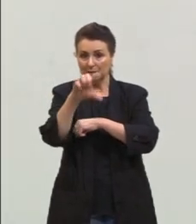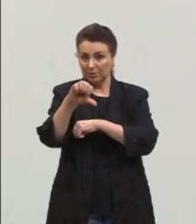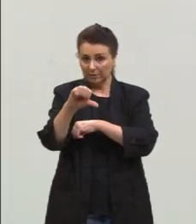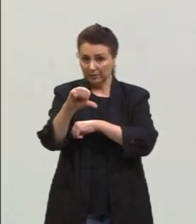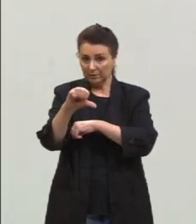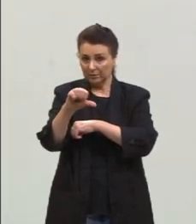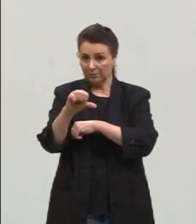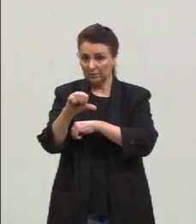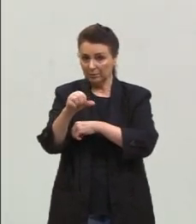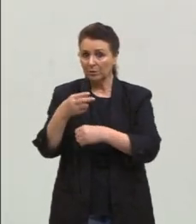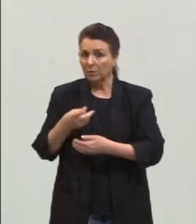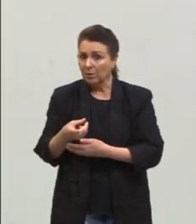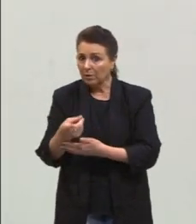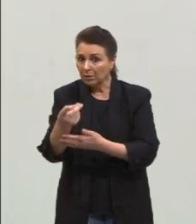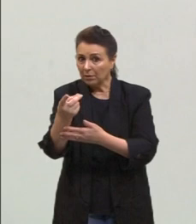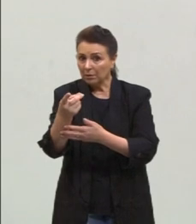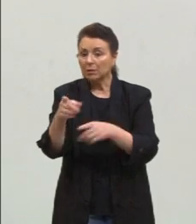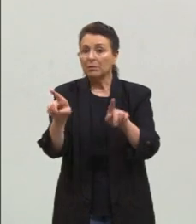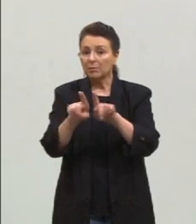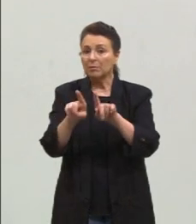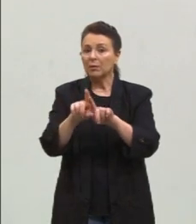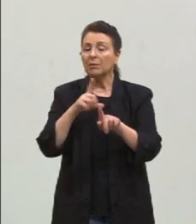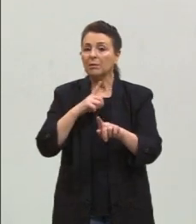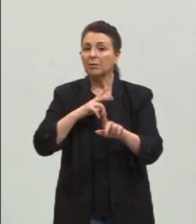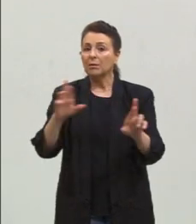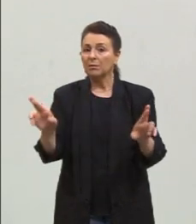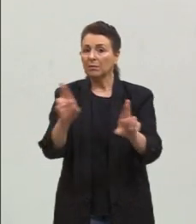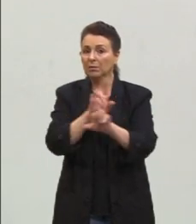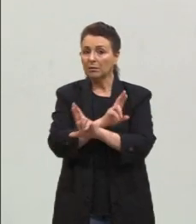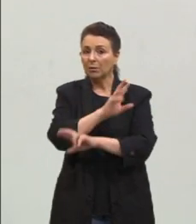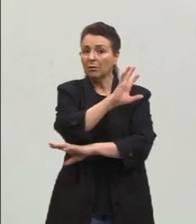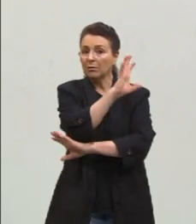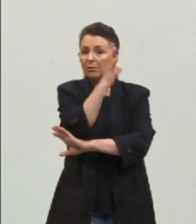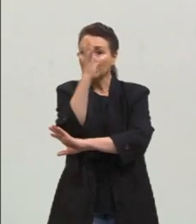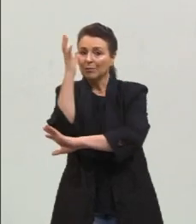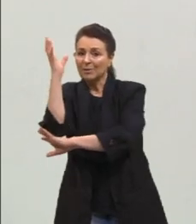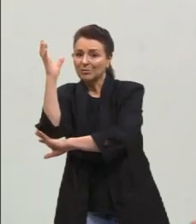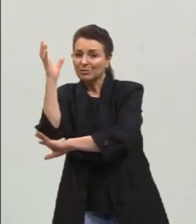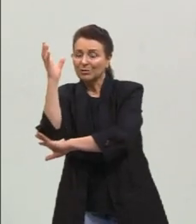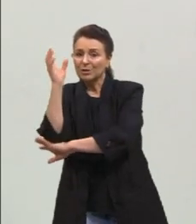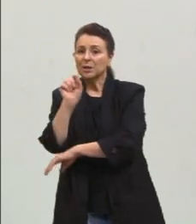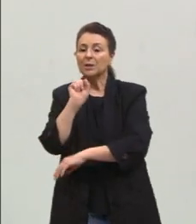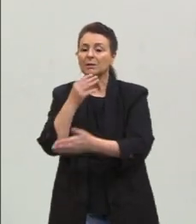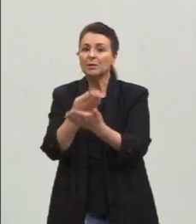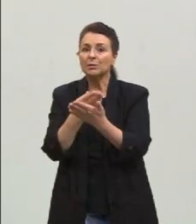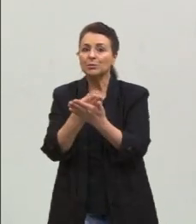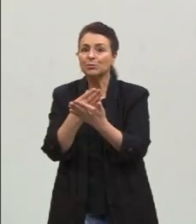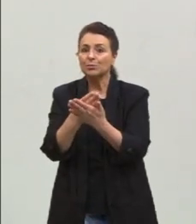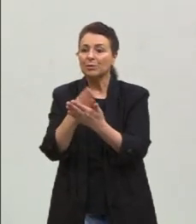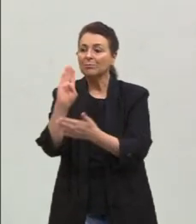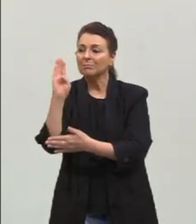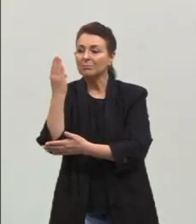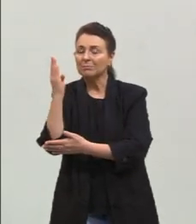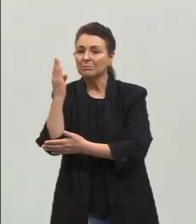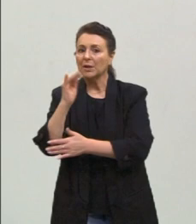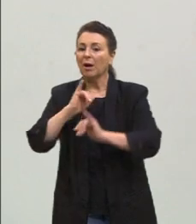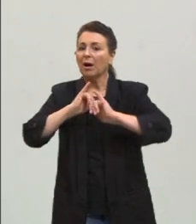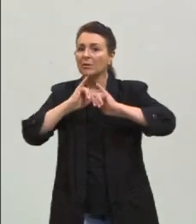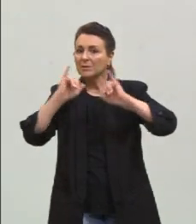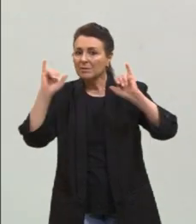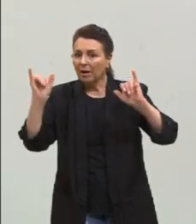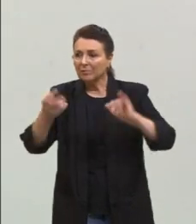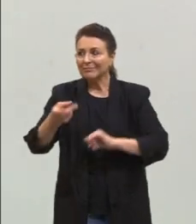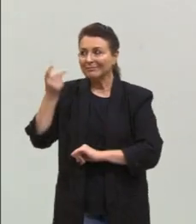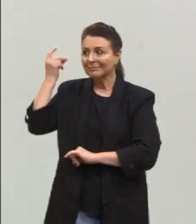que ela também estaria relacionada questões ambientais e que os biólogos já avisavam isso há alguns anos que